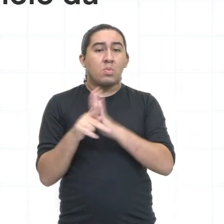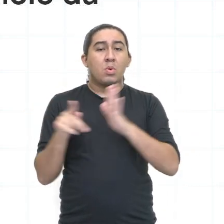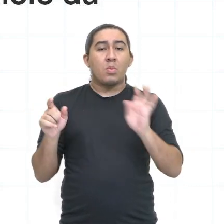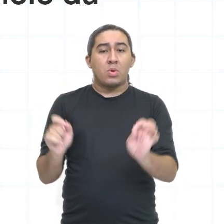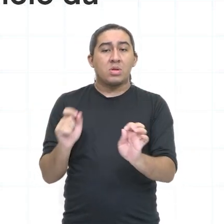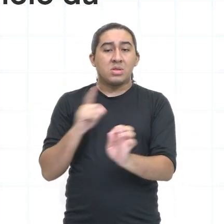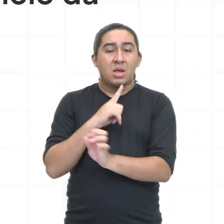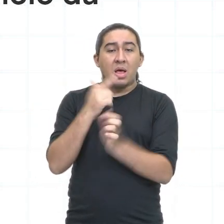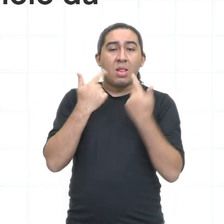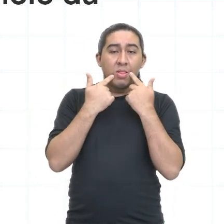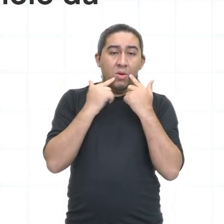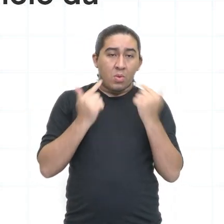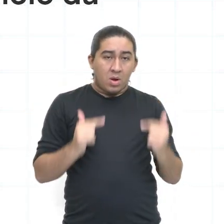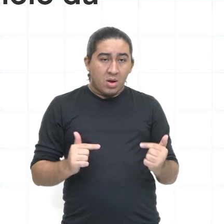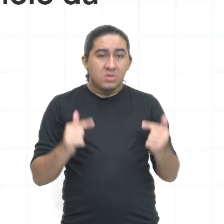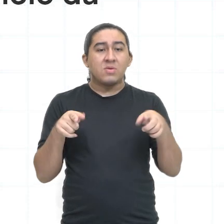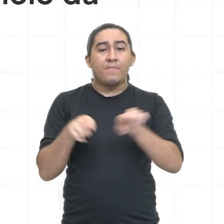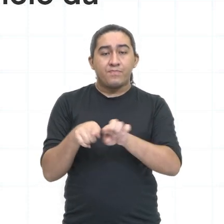a linguagens,